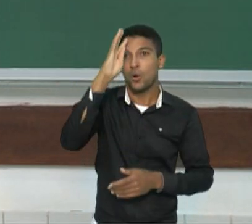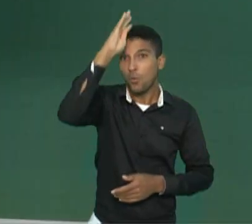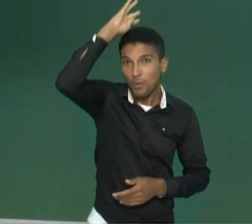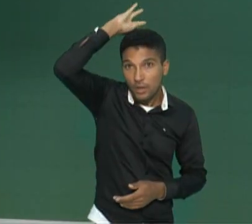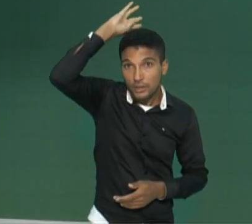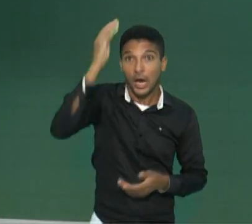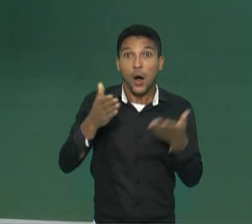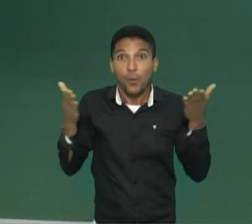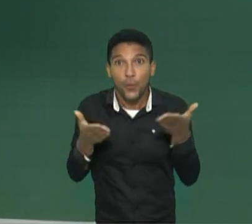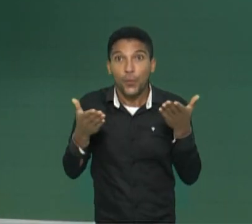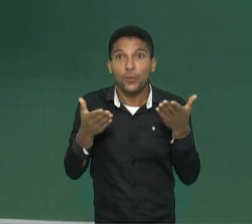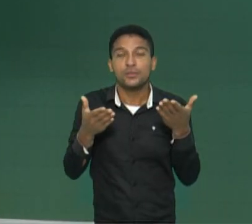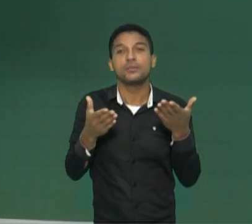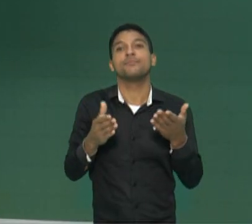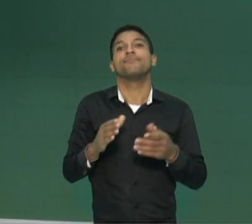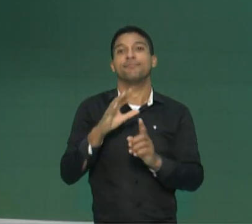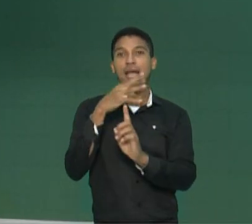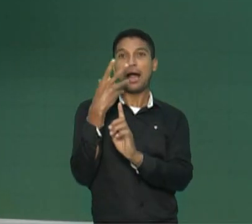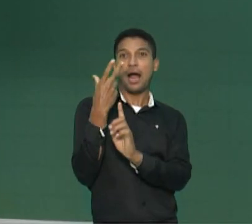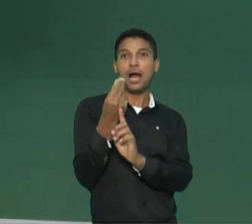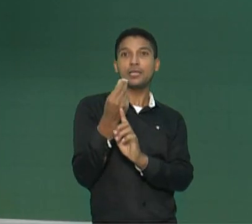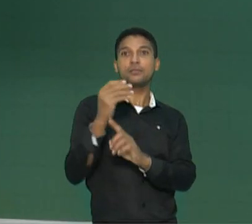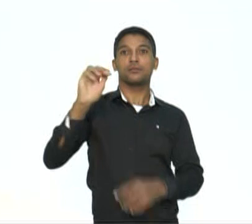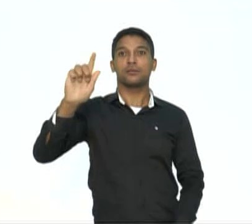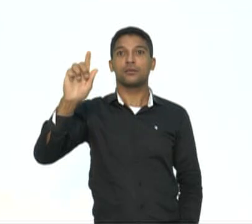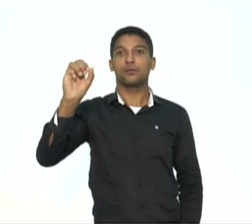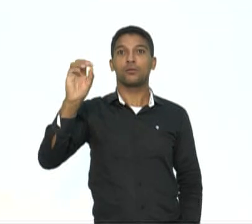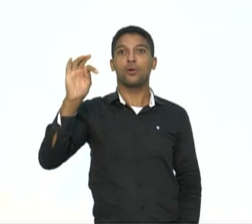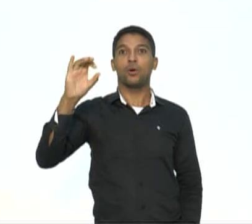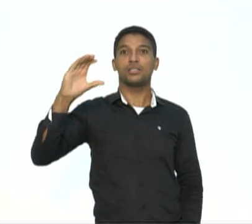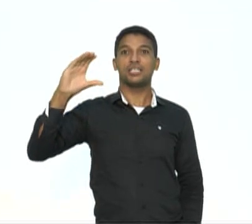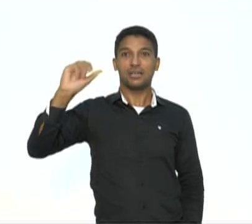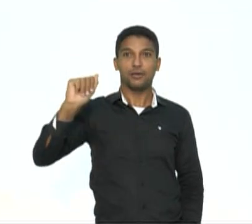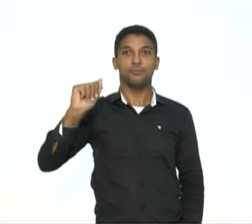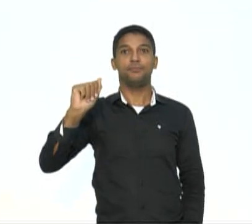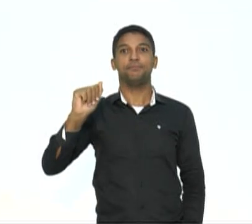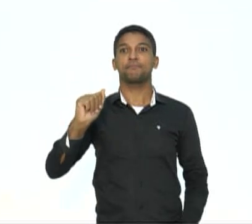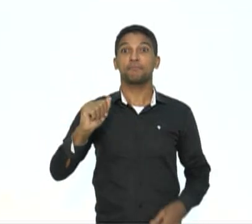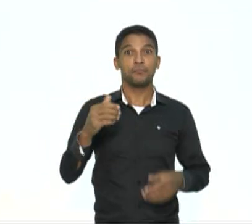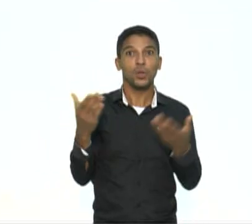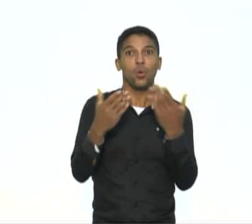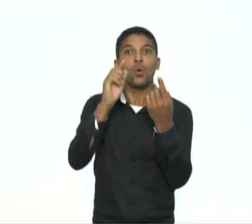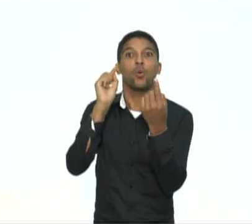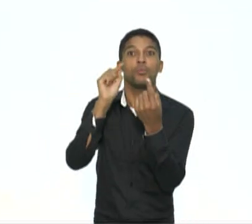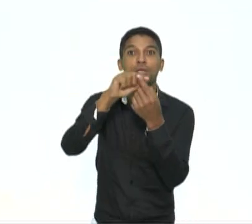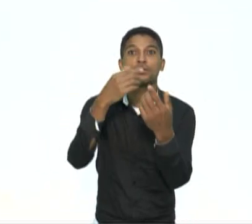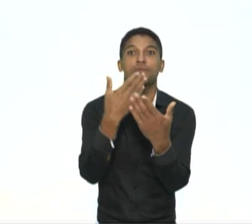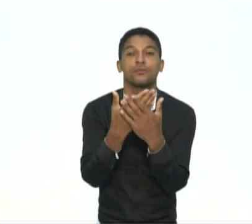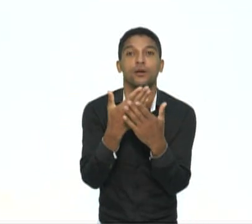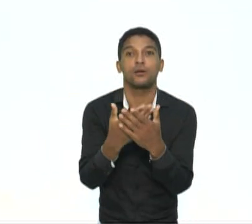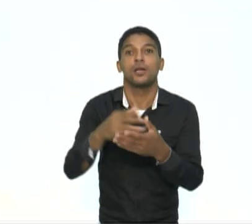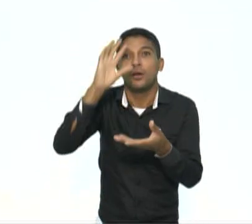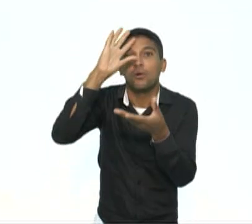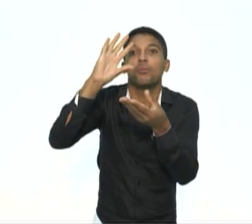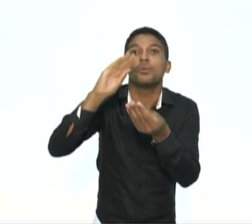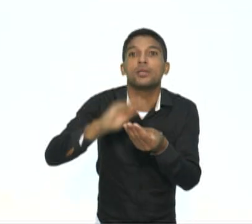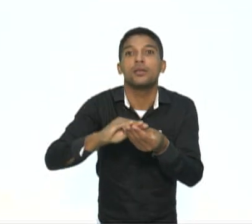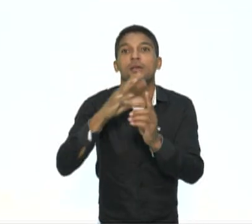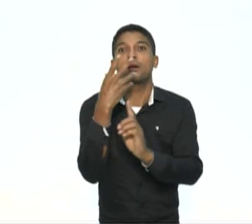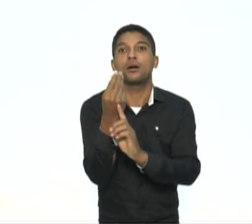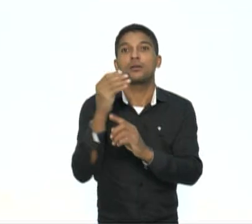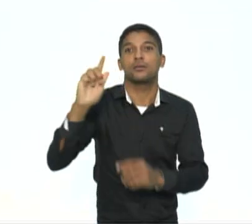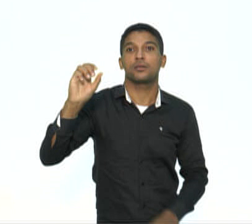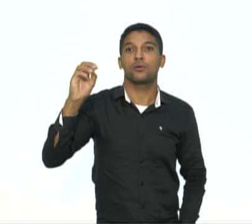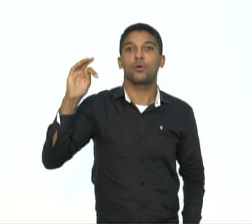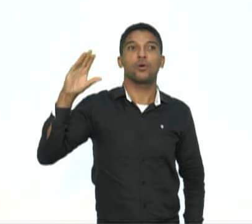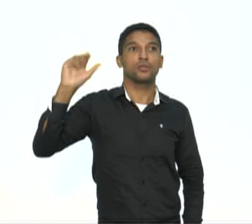pessoal? Compreender a manifestação da arte gótica e como ela representou uma revolução na arquitetura em seu tempo. Analisar também